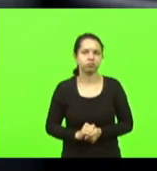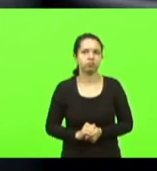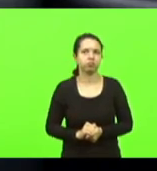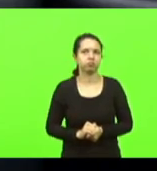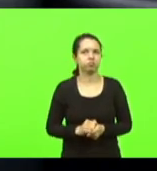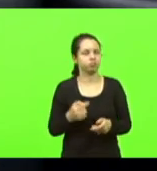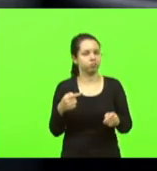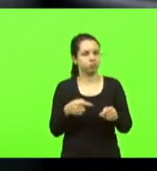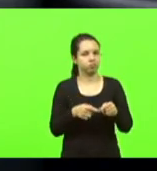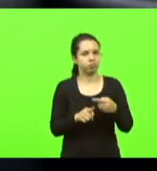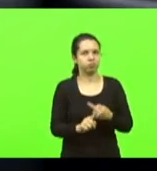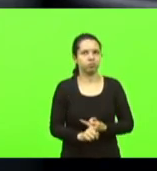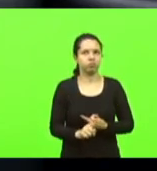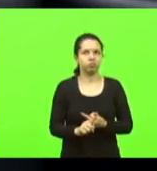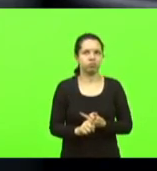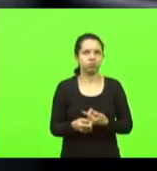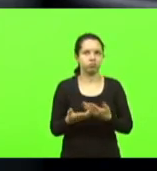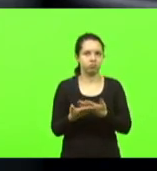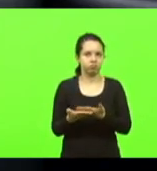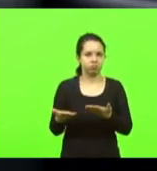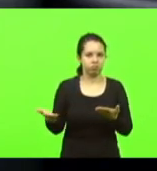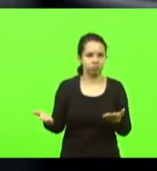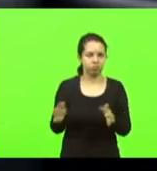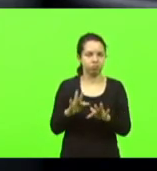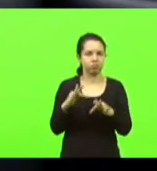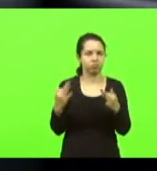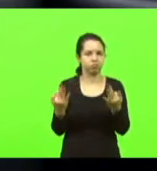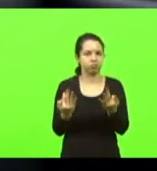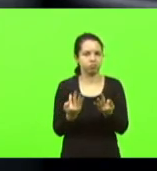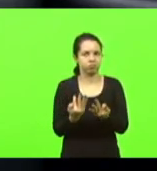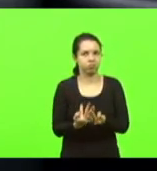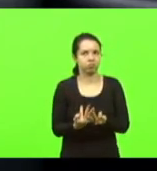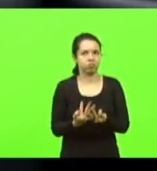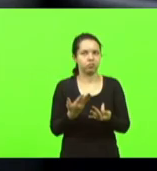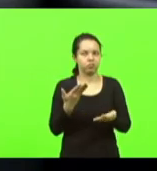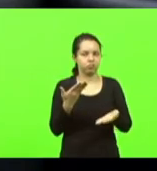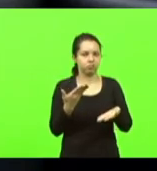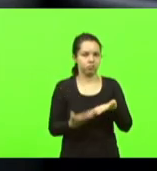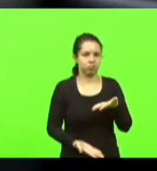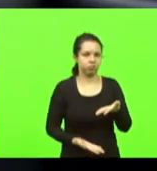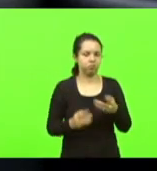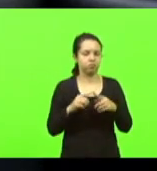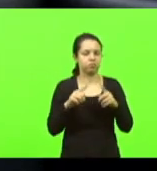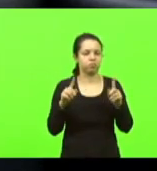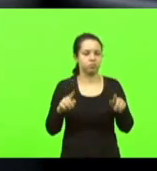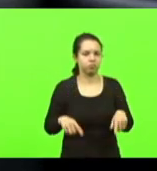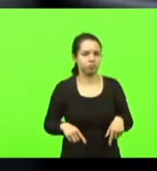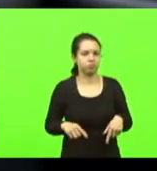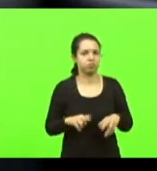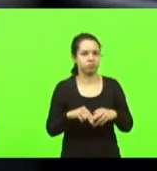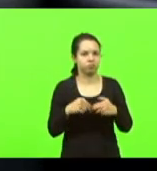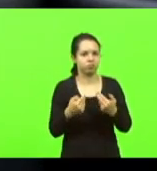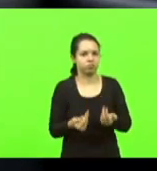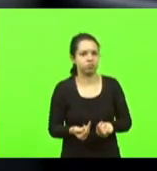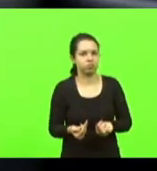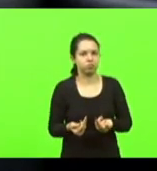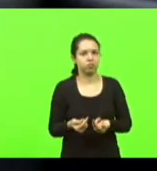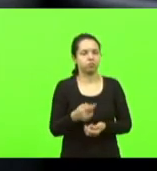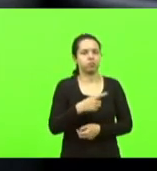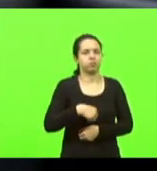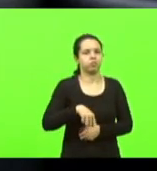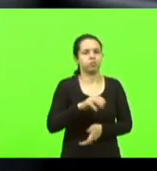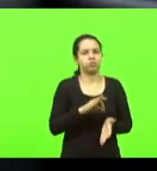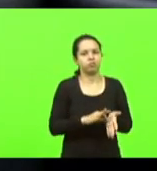injusto com a realidade dessa família que perde esse servidor então por isso o nosso